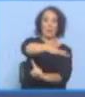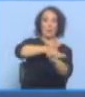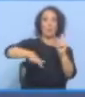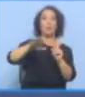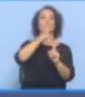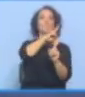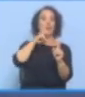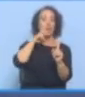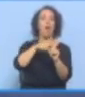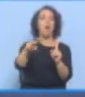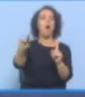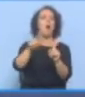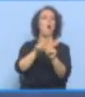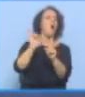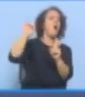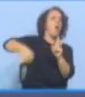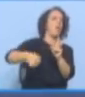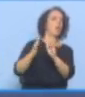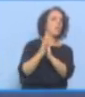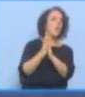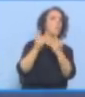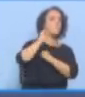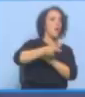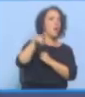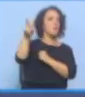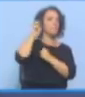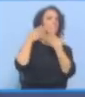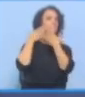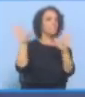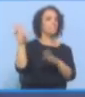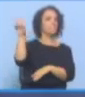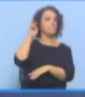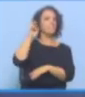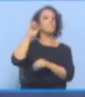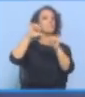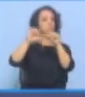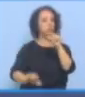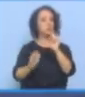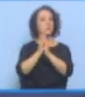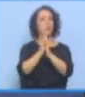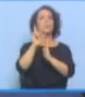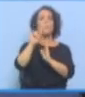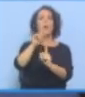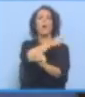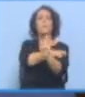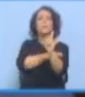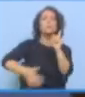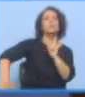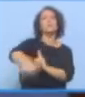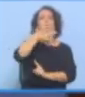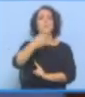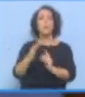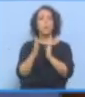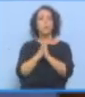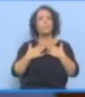não escutava e tinha que se abrir à palavra de Deus, mas também é representativo de todo e qualquer cristão. Quem é o cristão? É aquele